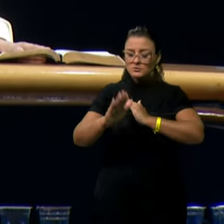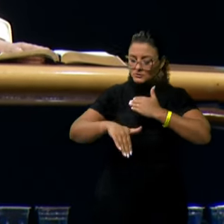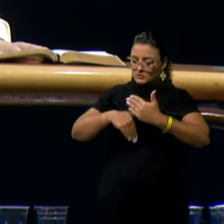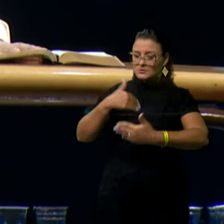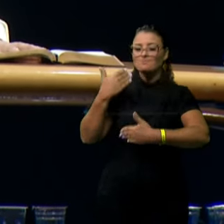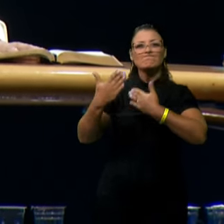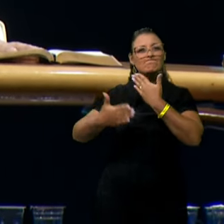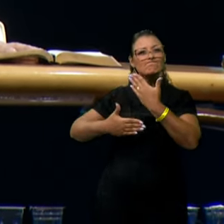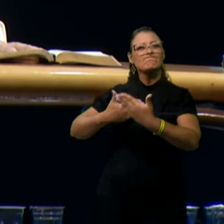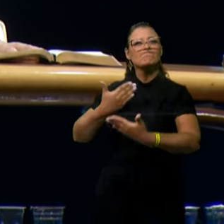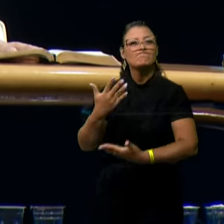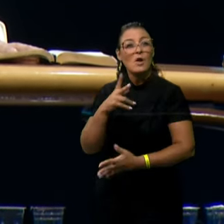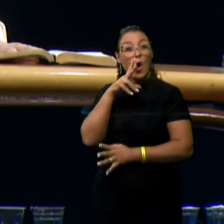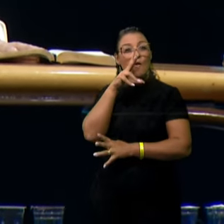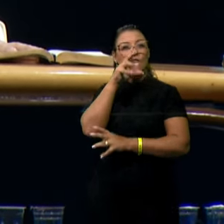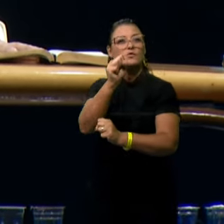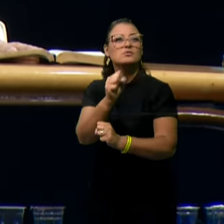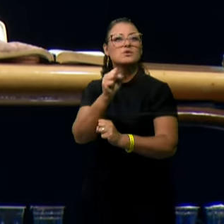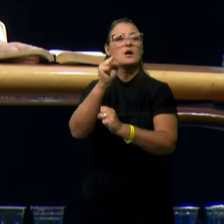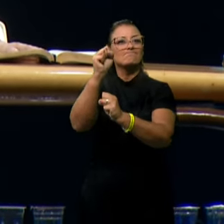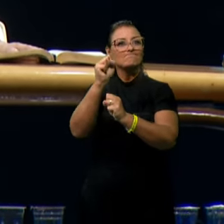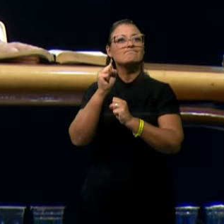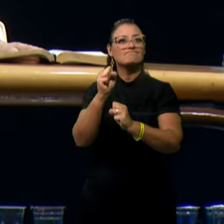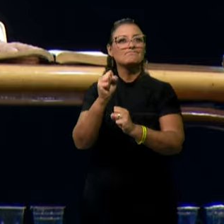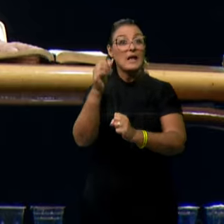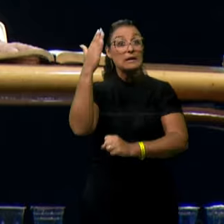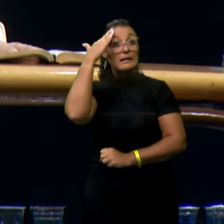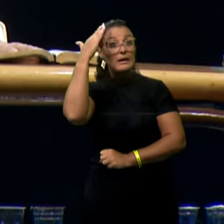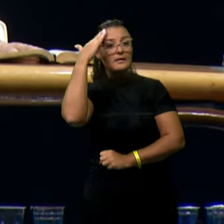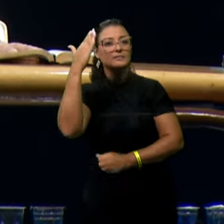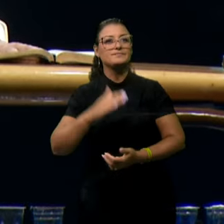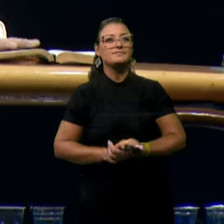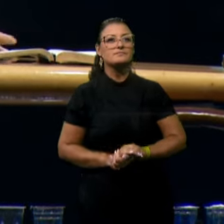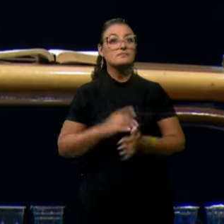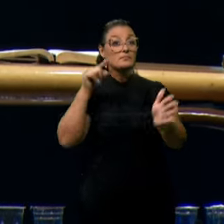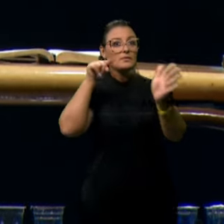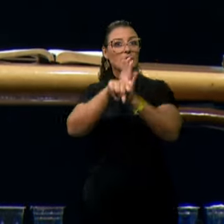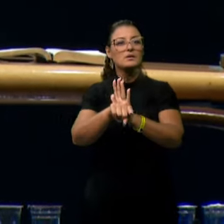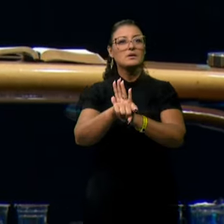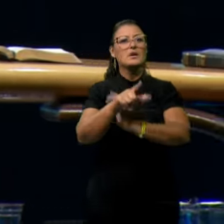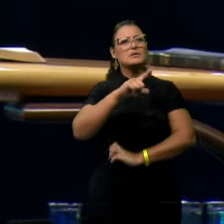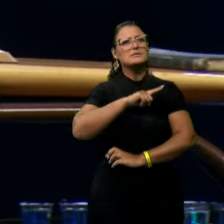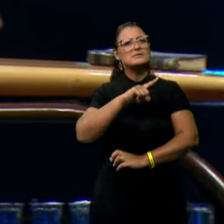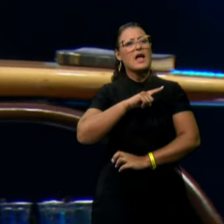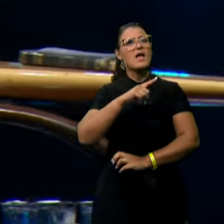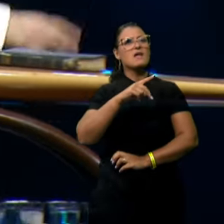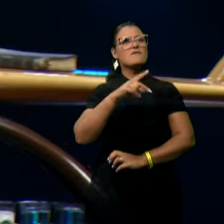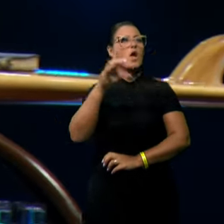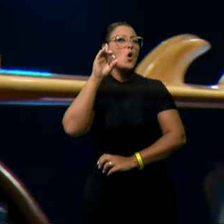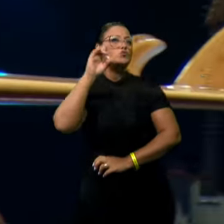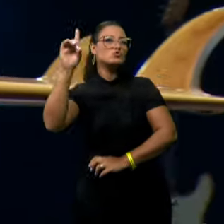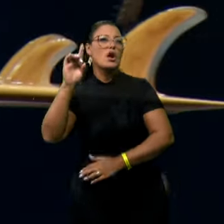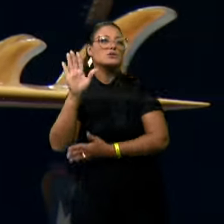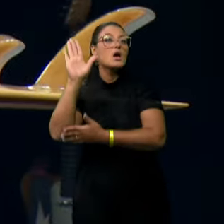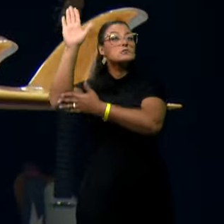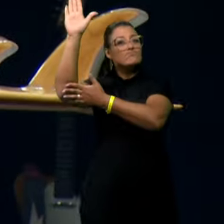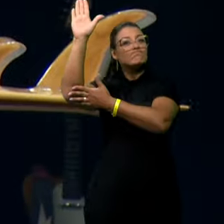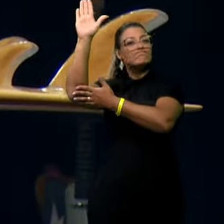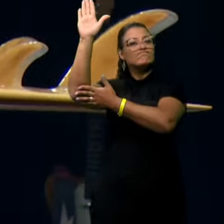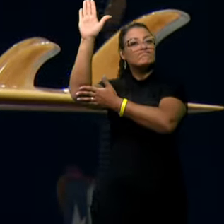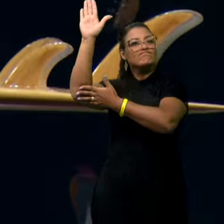você entende isso ou não agora eu quero perguntar aqui houve um dia que você teve que levantar a mão não sei como fazer massa